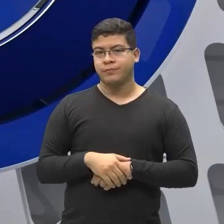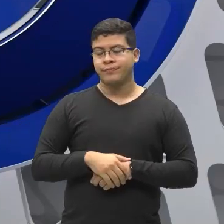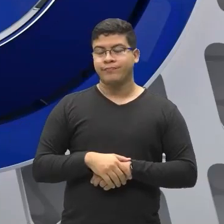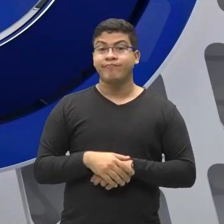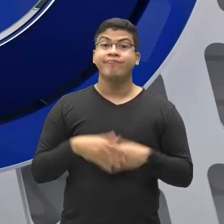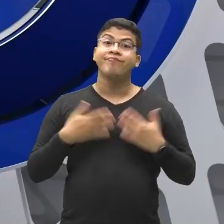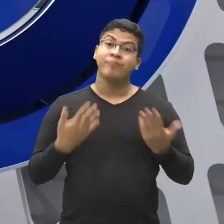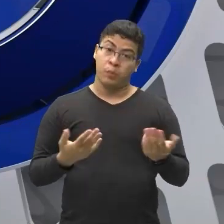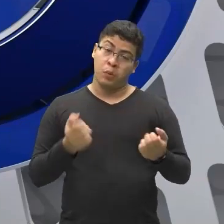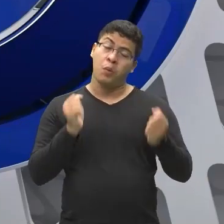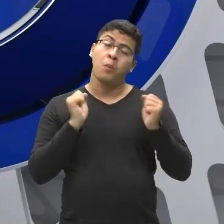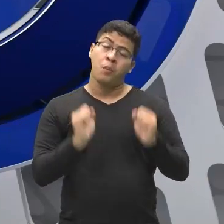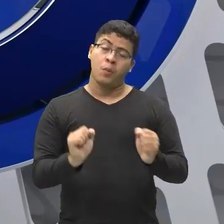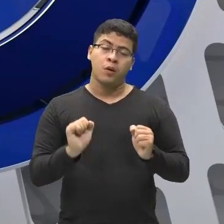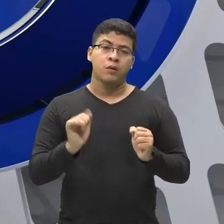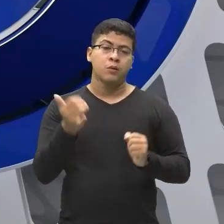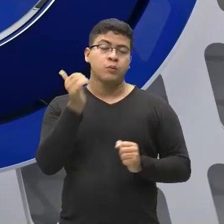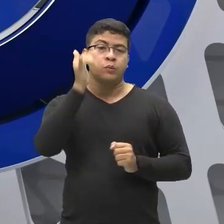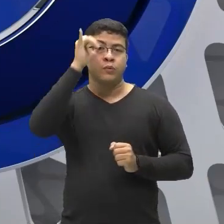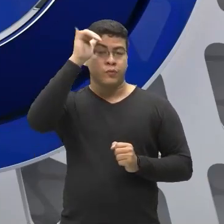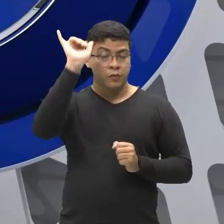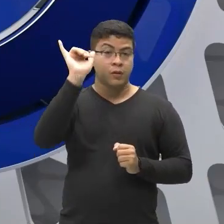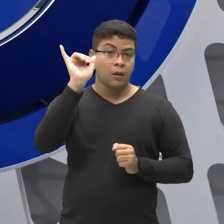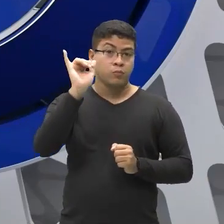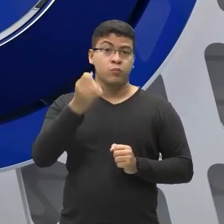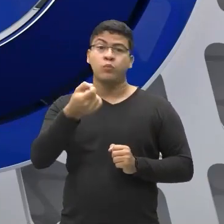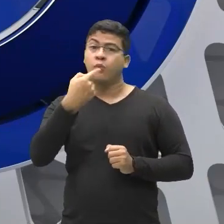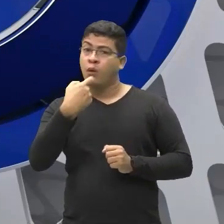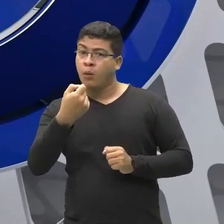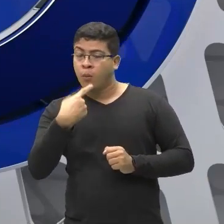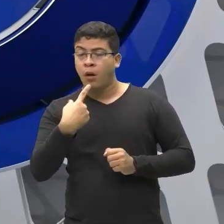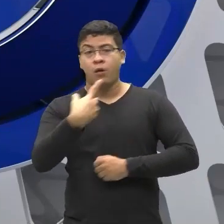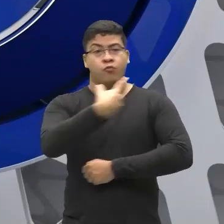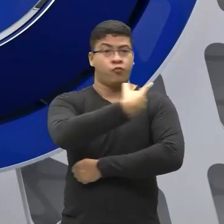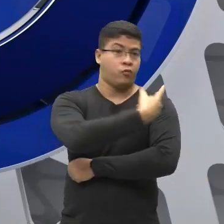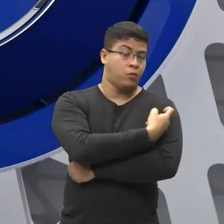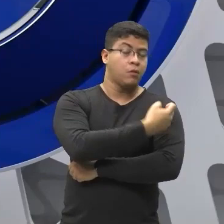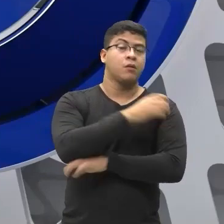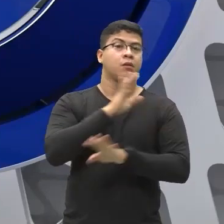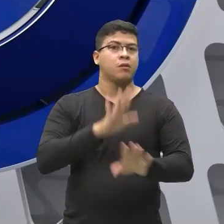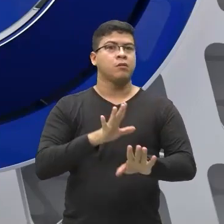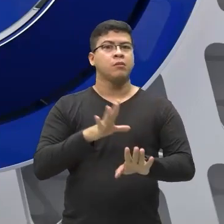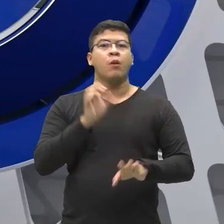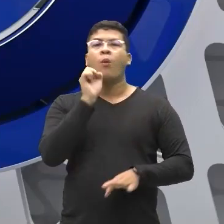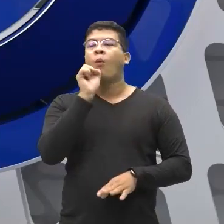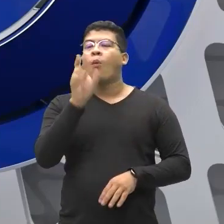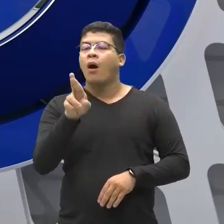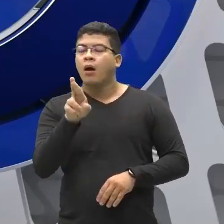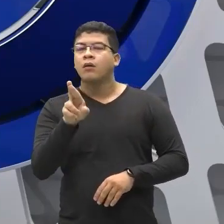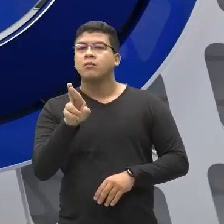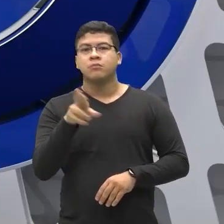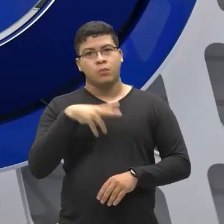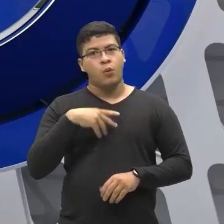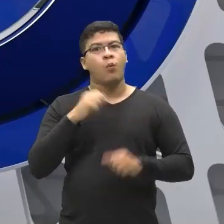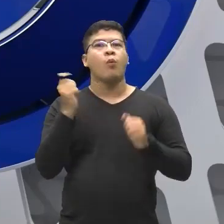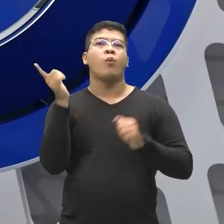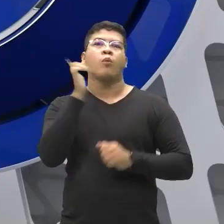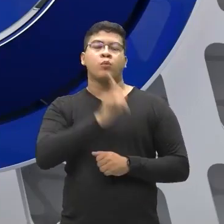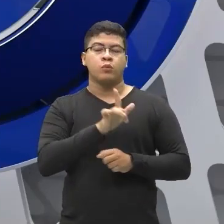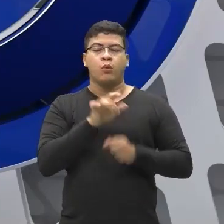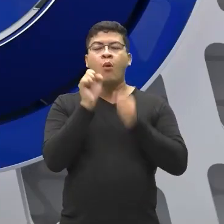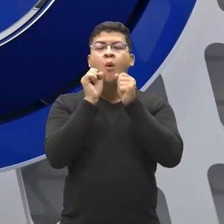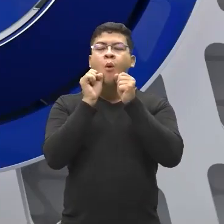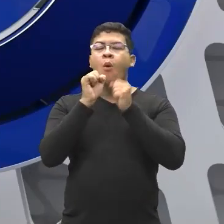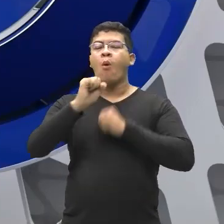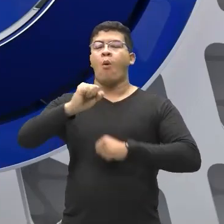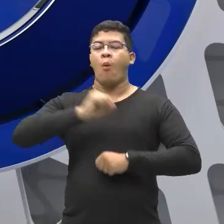essa troca através desse contato direto. Se eu estou gripada, através do ar, eu consigo transmitir esse vírus. Se eu espirro